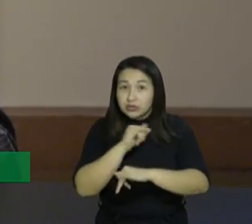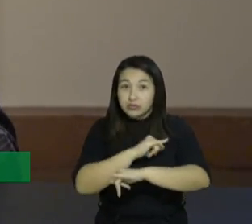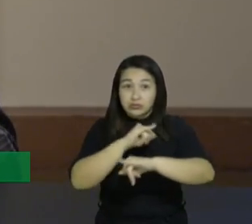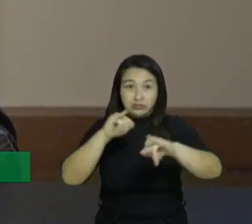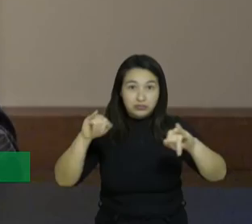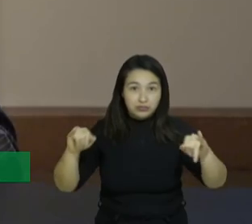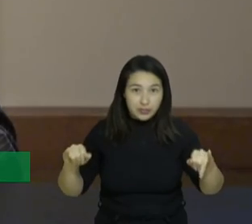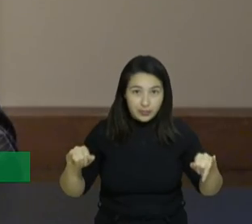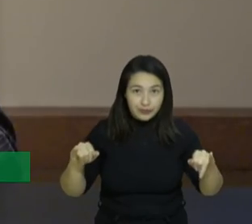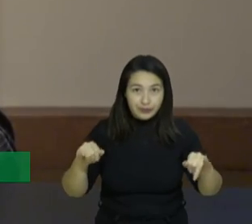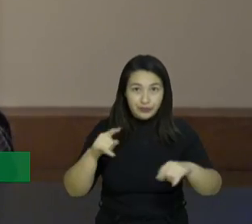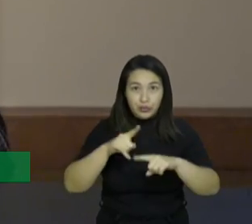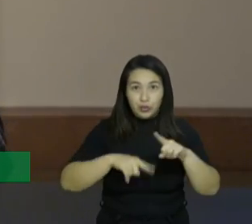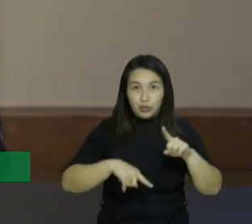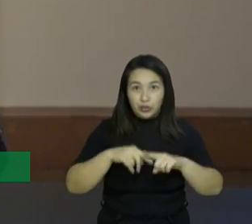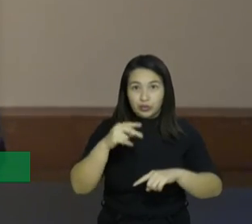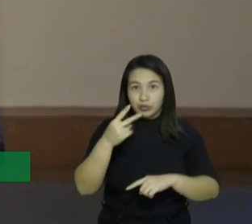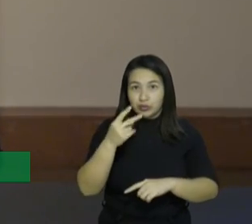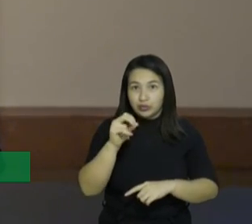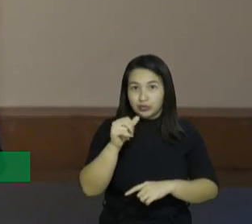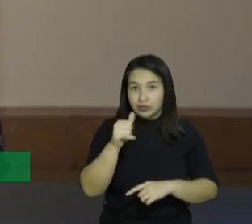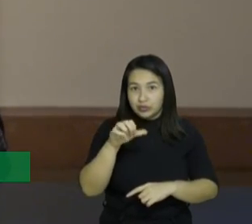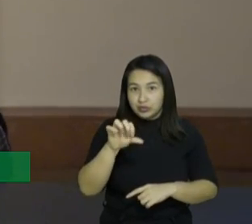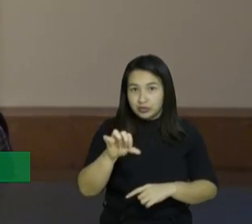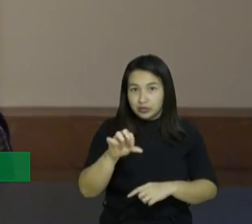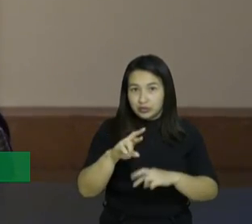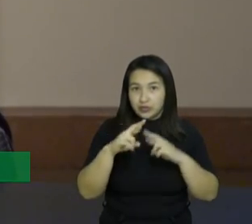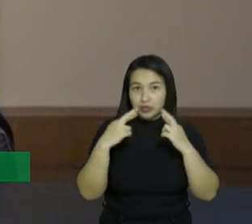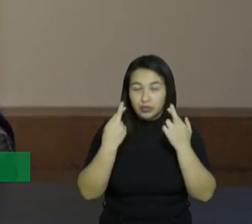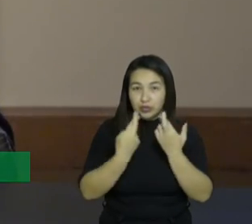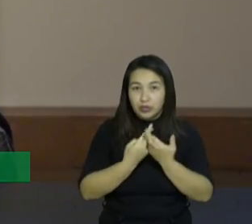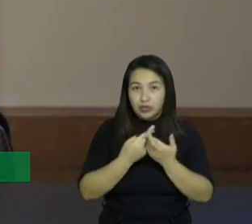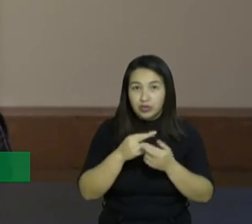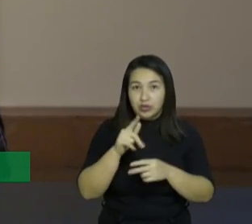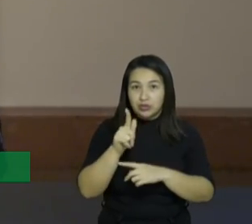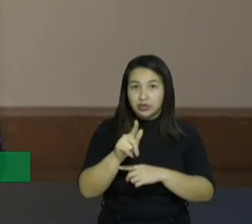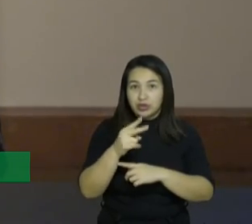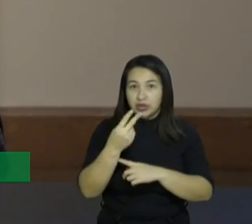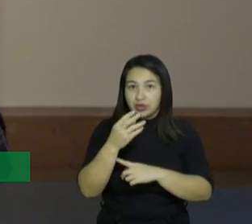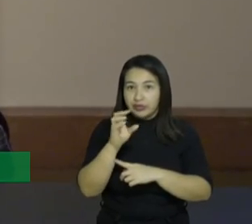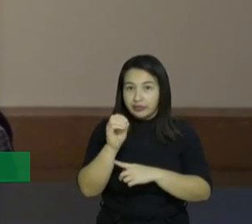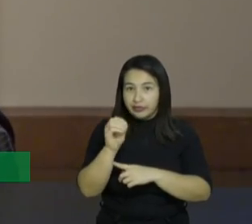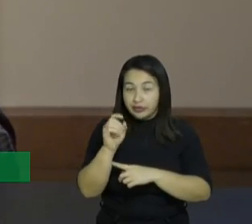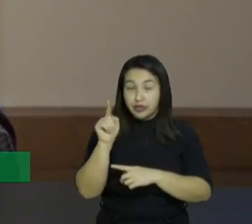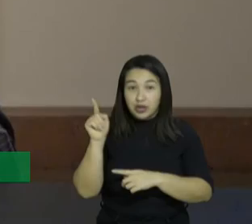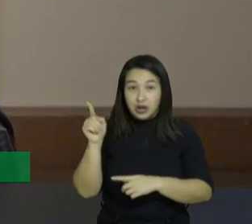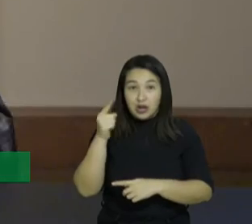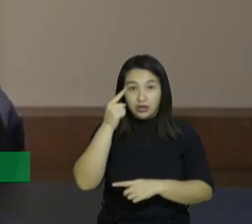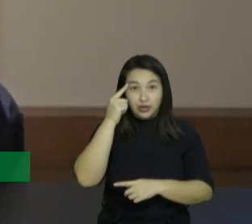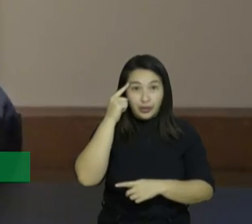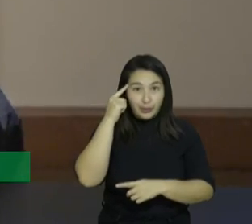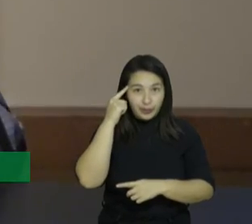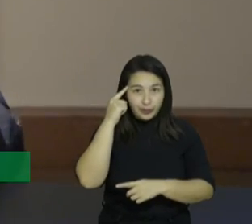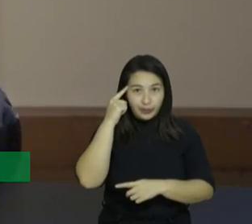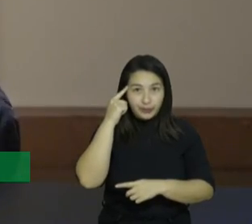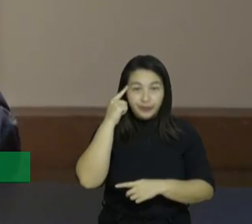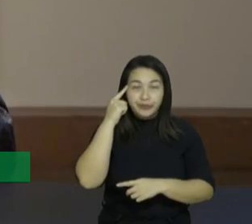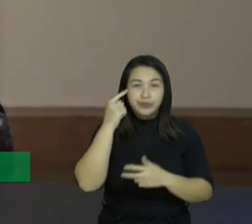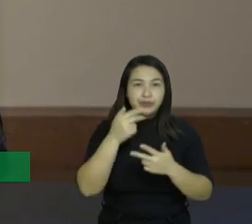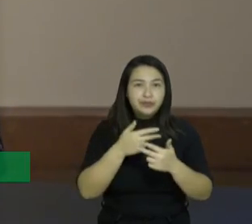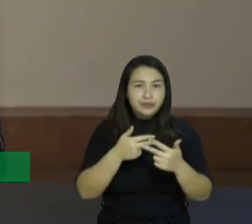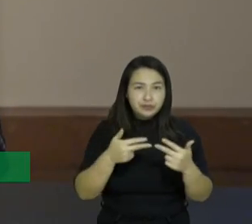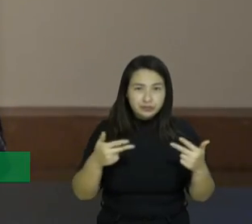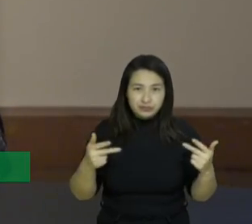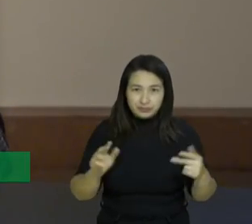anunciado em junho de 2019 na reunião de Cúpula do G 20 em Osaka no Japão na época uma série de